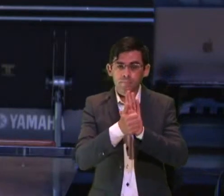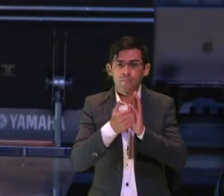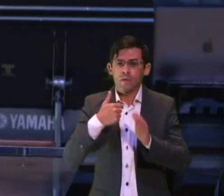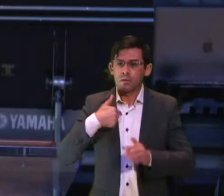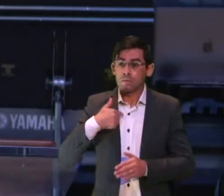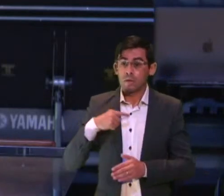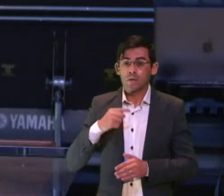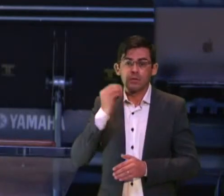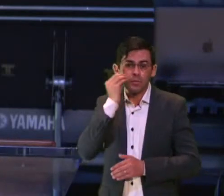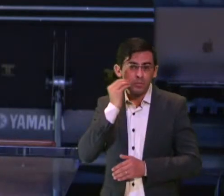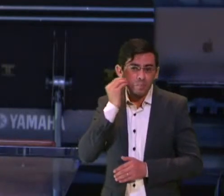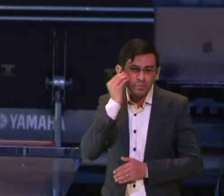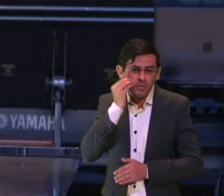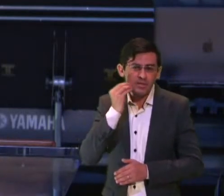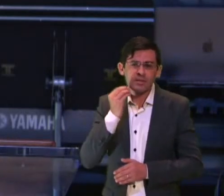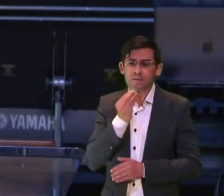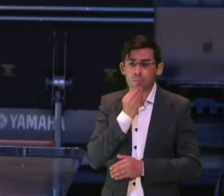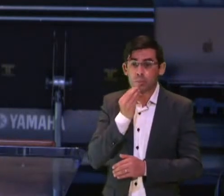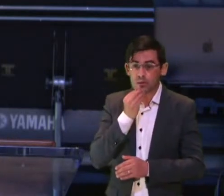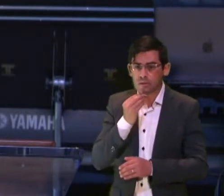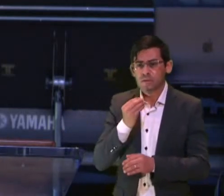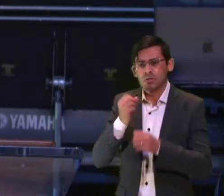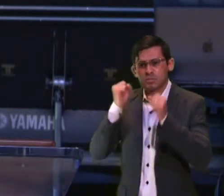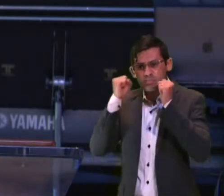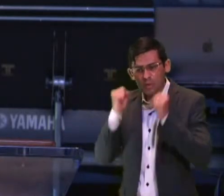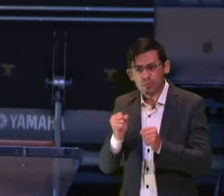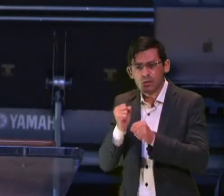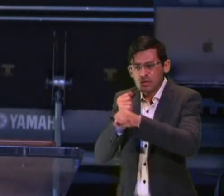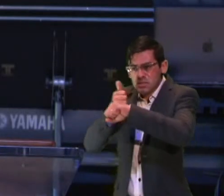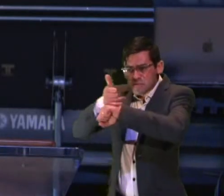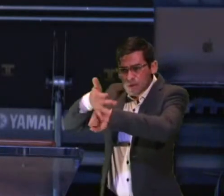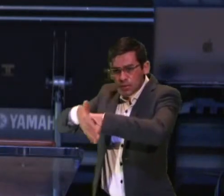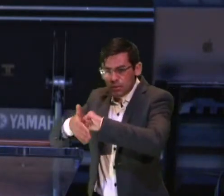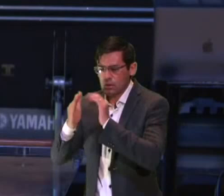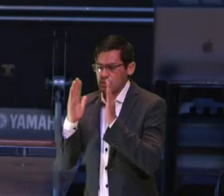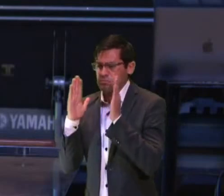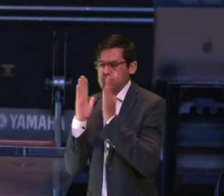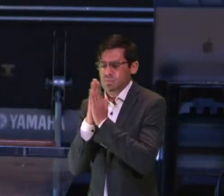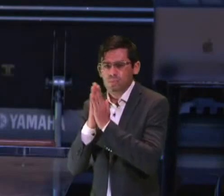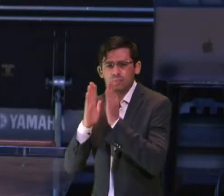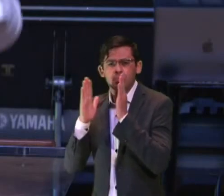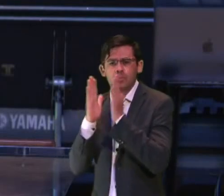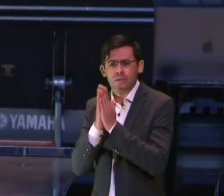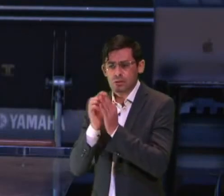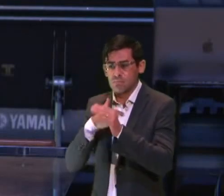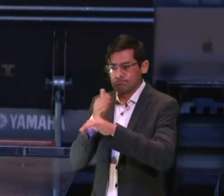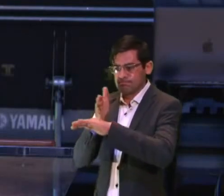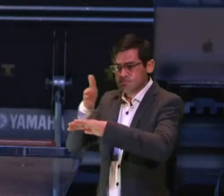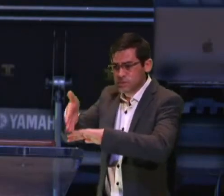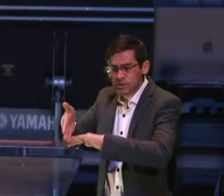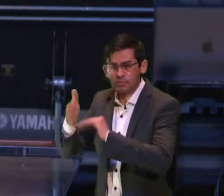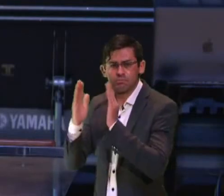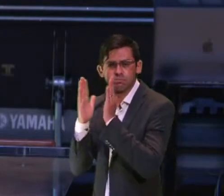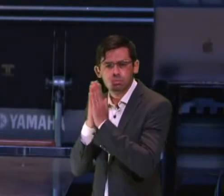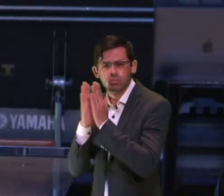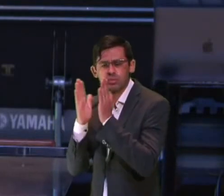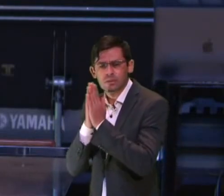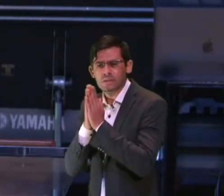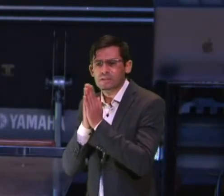tive o privilégio de participar de vigílias. E nessas reuniões que eu ia,